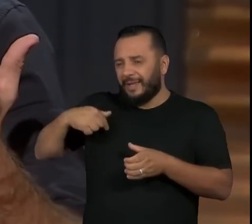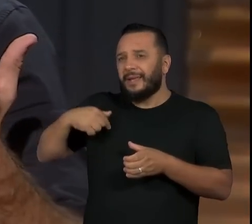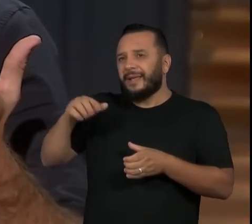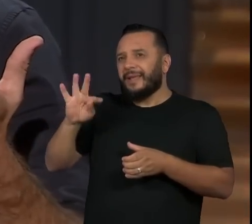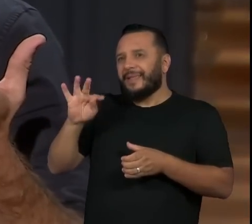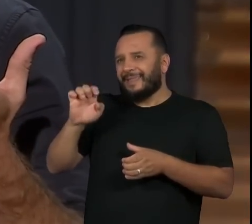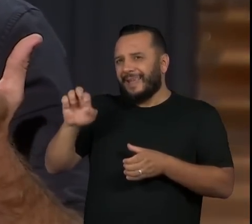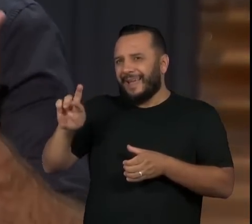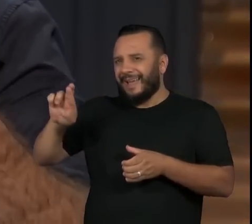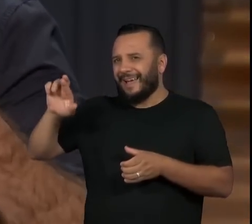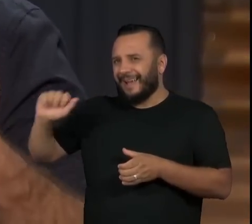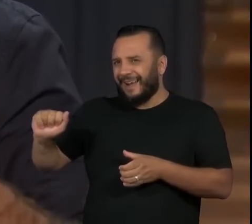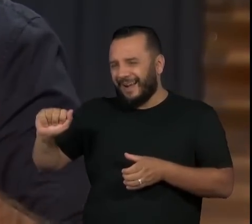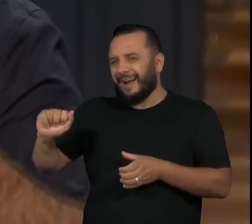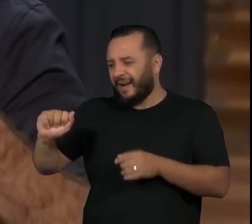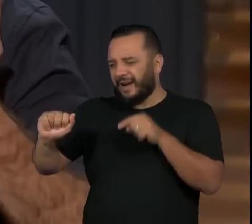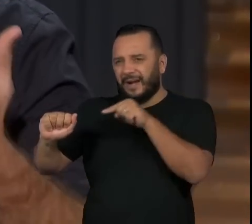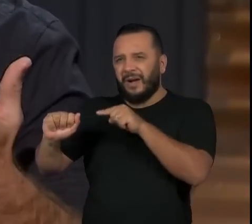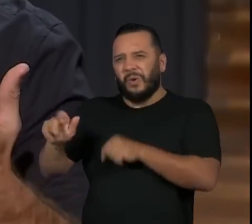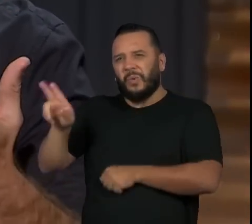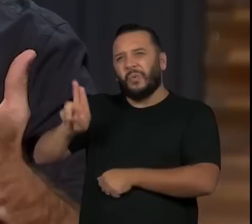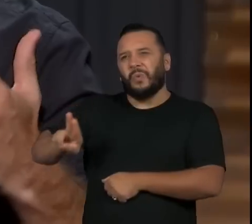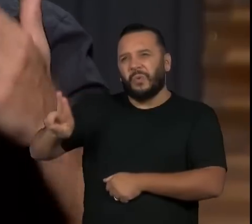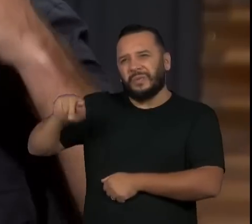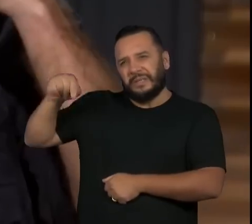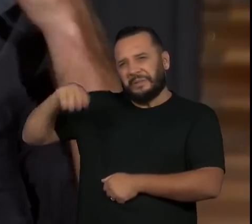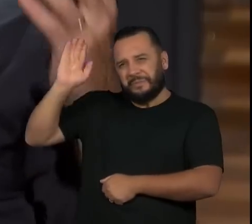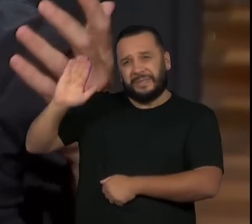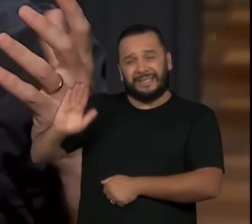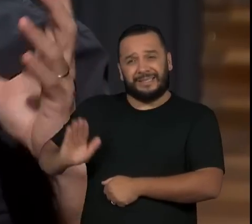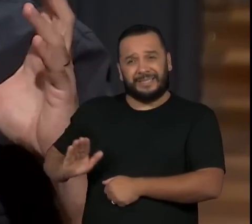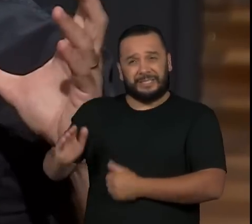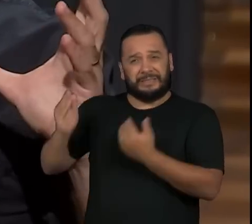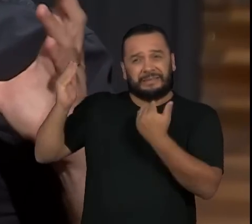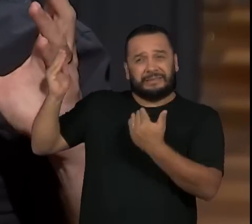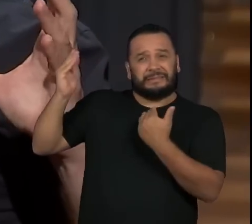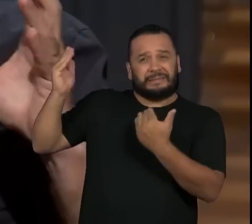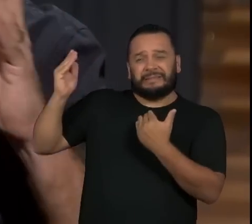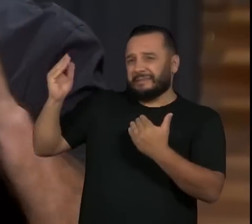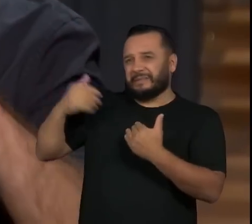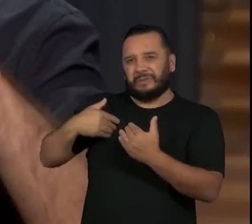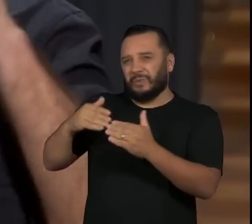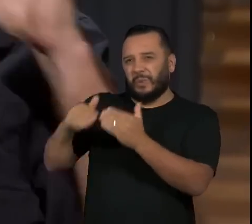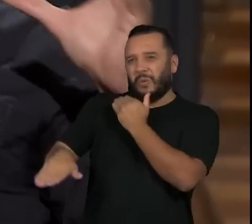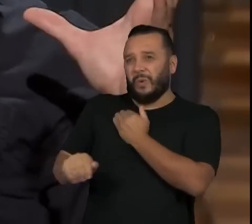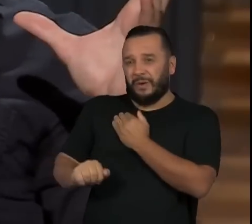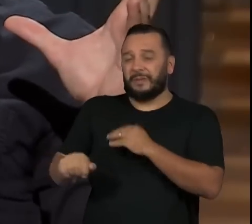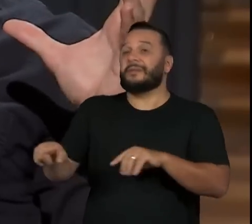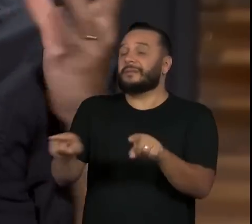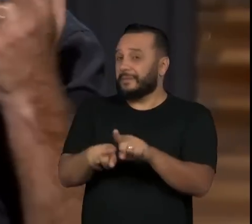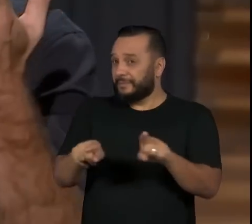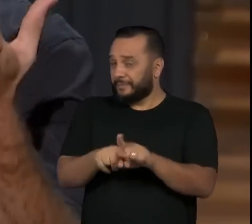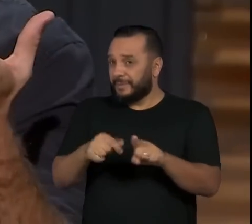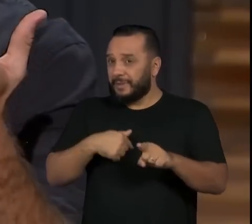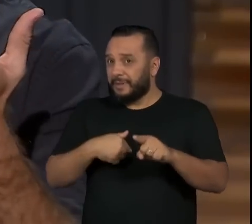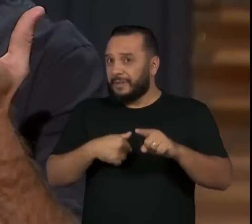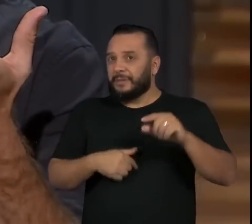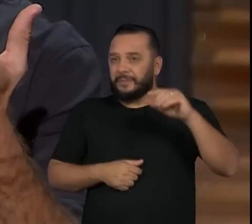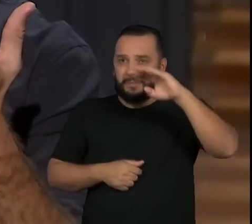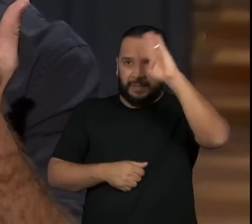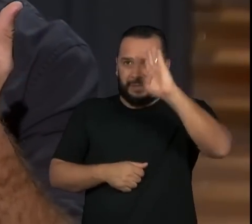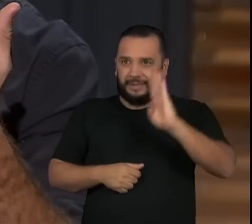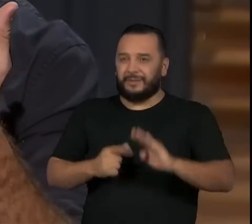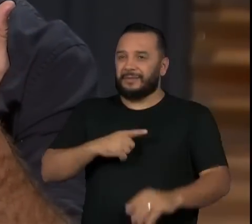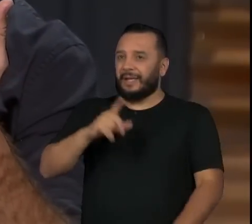nação, né? Tem um grupo que questiona um país que nasceu acertando na loteria e tem